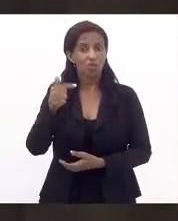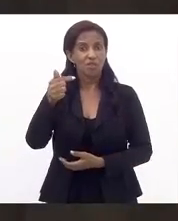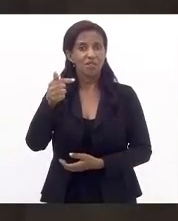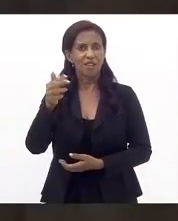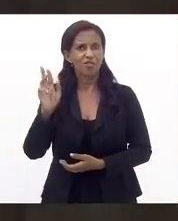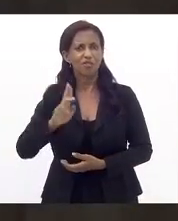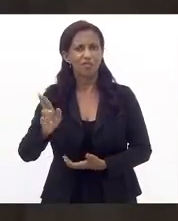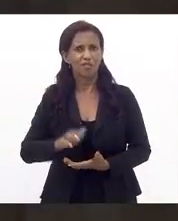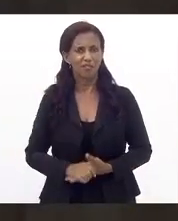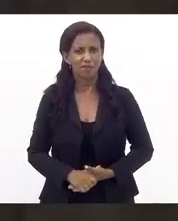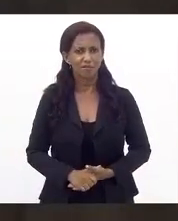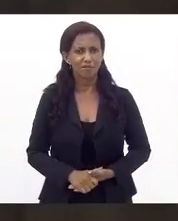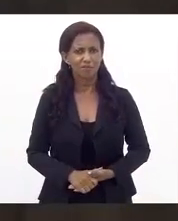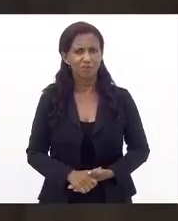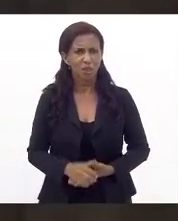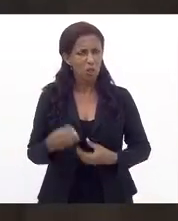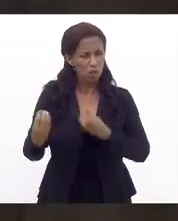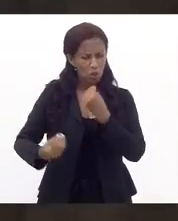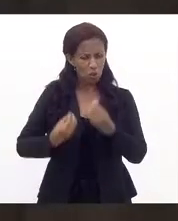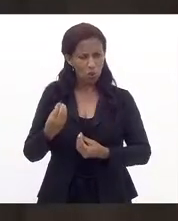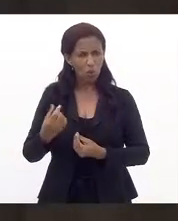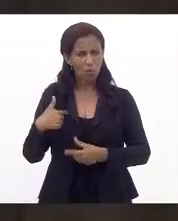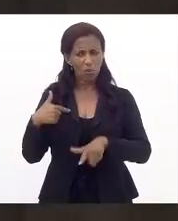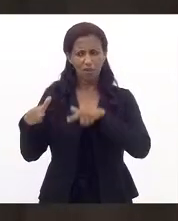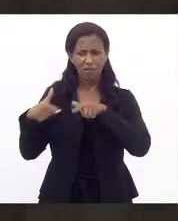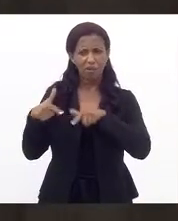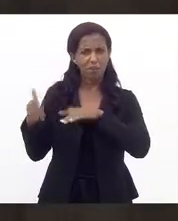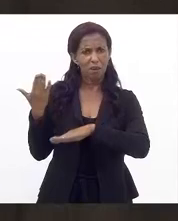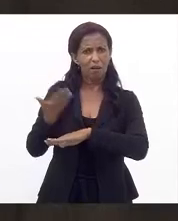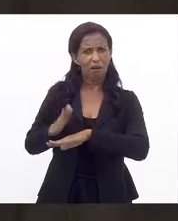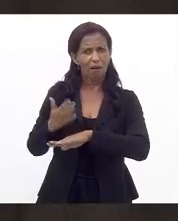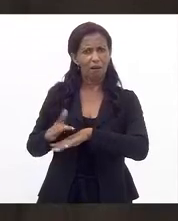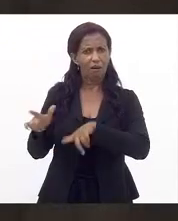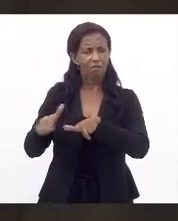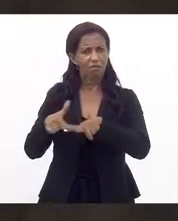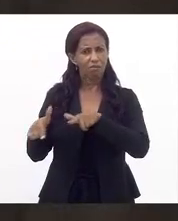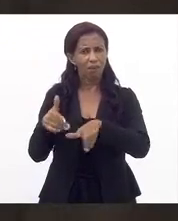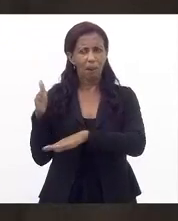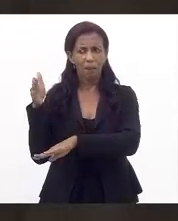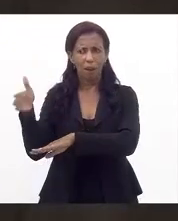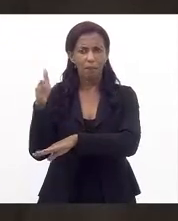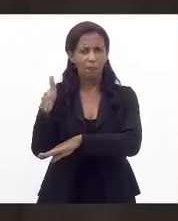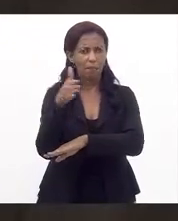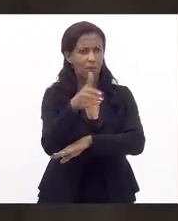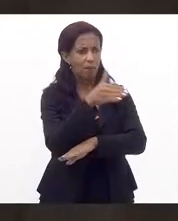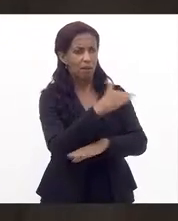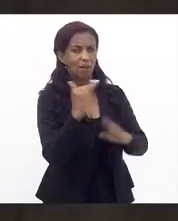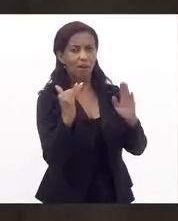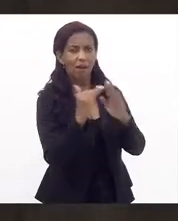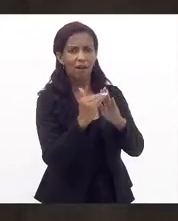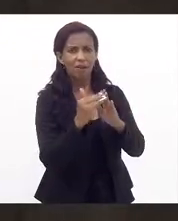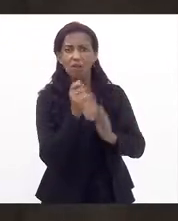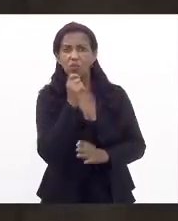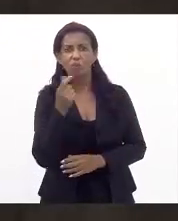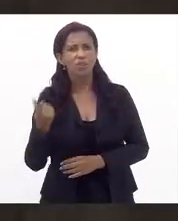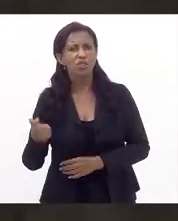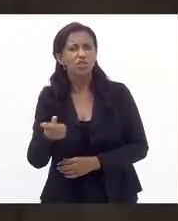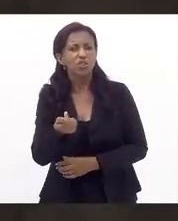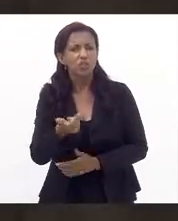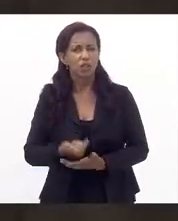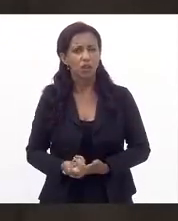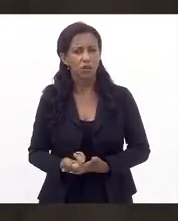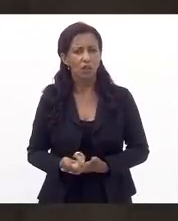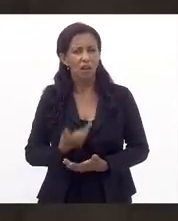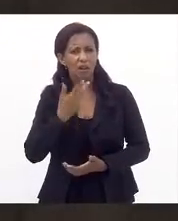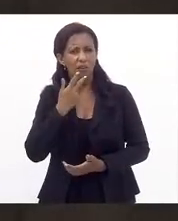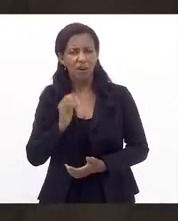beira de sete e como é que a opção de tinta consegue exercer esse seu trabalho Se essa verba tá congelada E aí vem